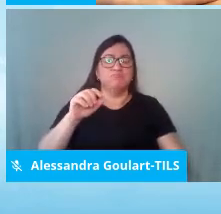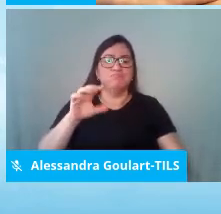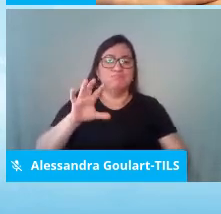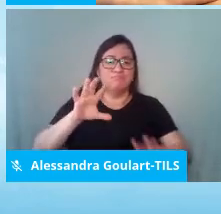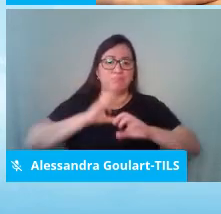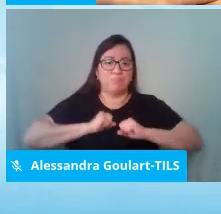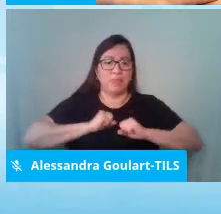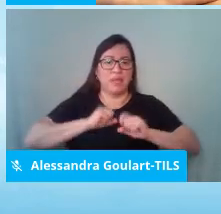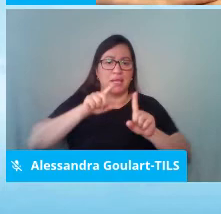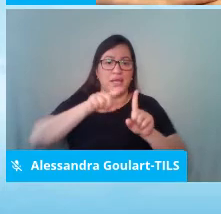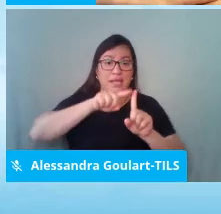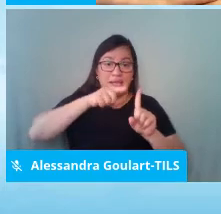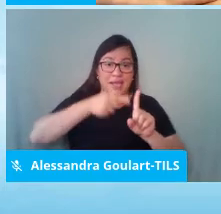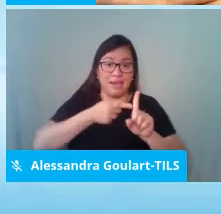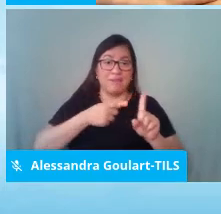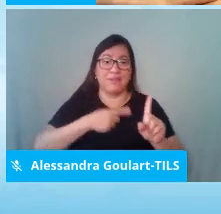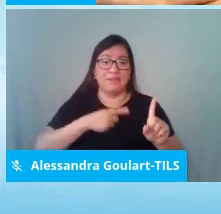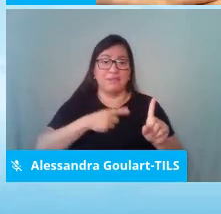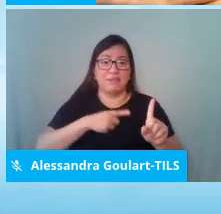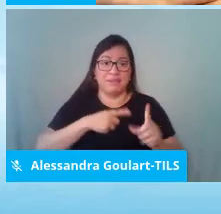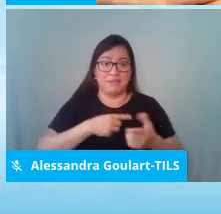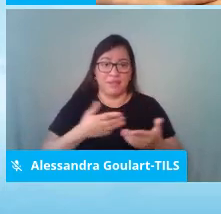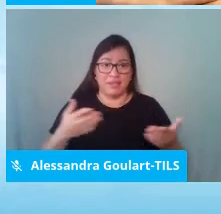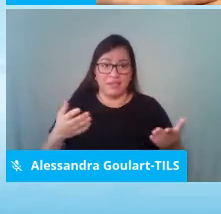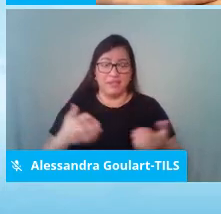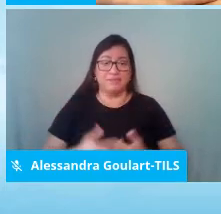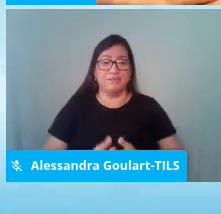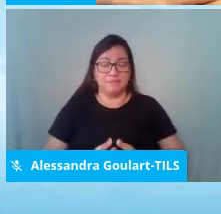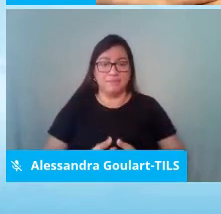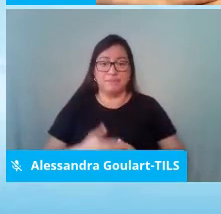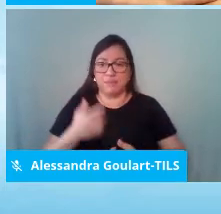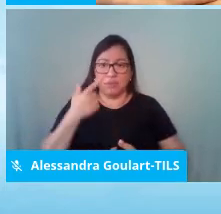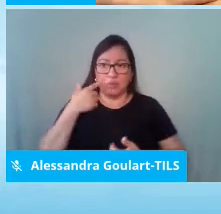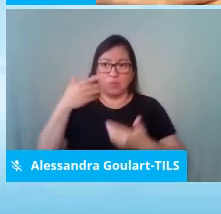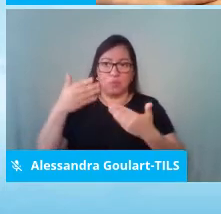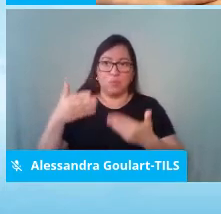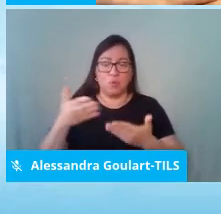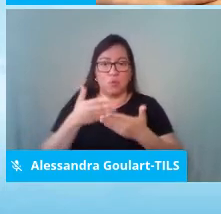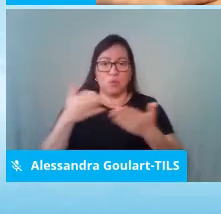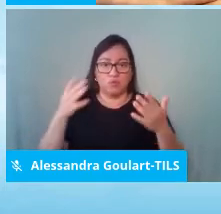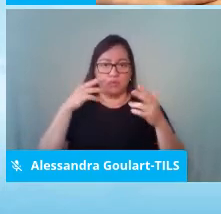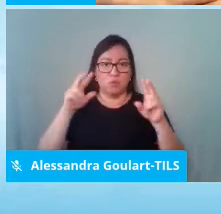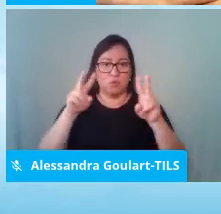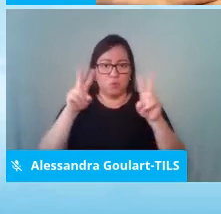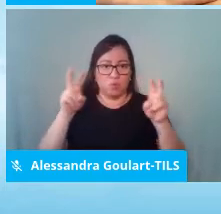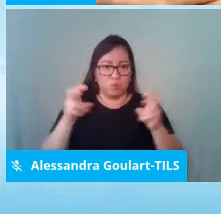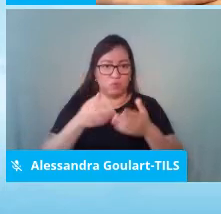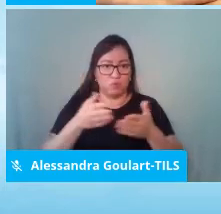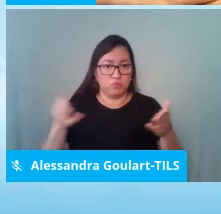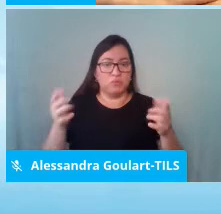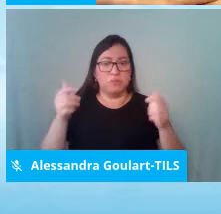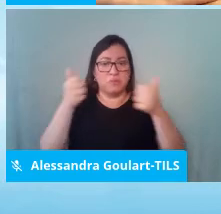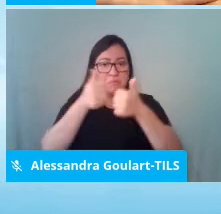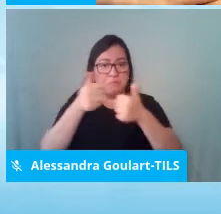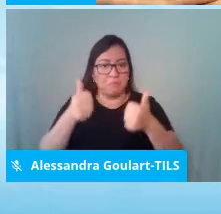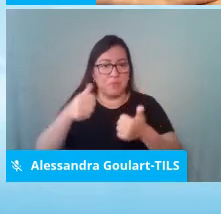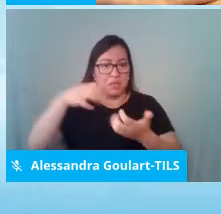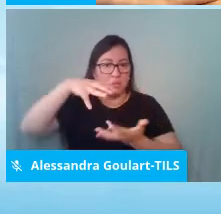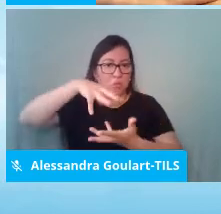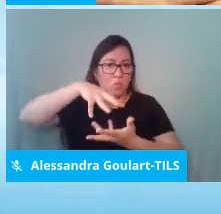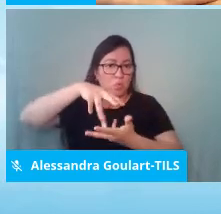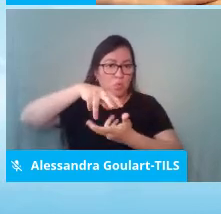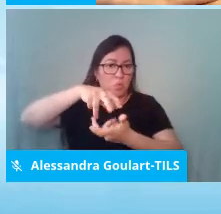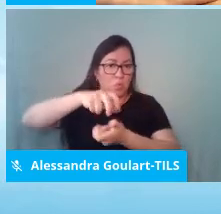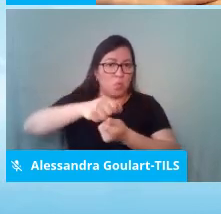no mundo. E no slide aqui, eu descrevi, então, apenas o título e a imagem de um globo terrestre para dar